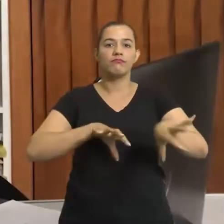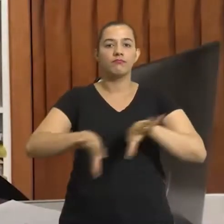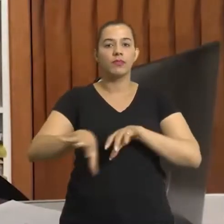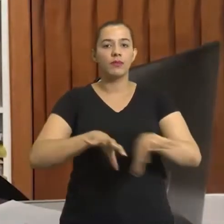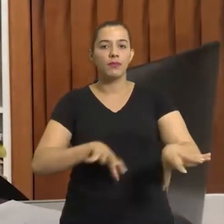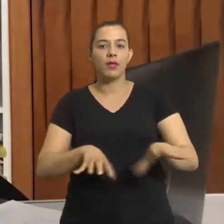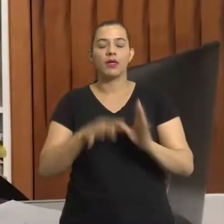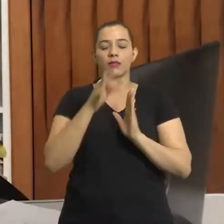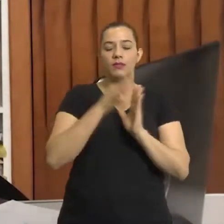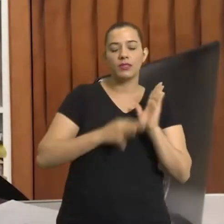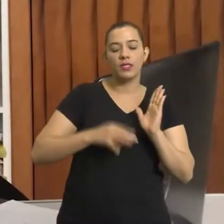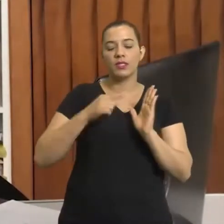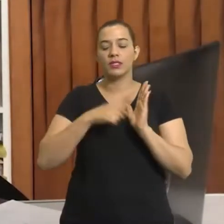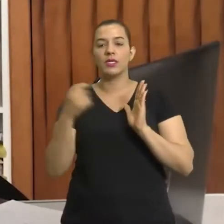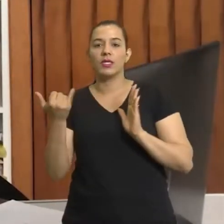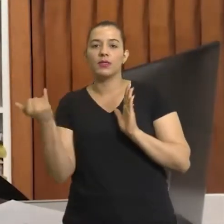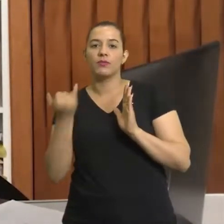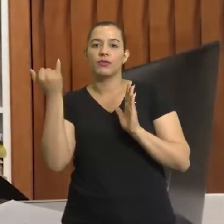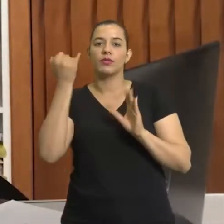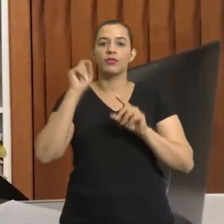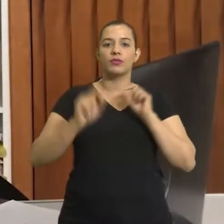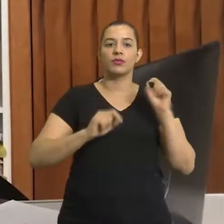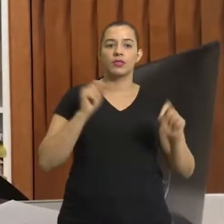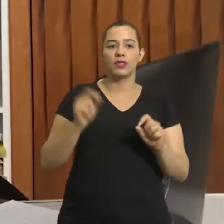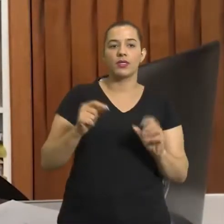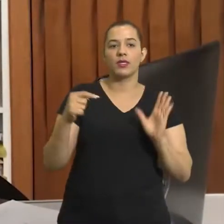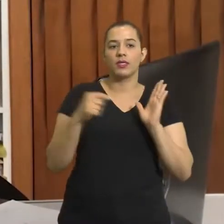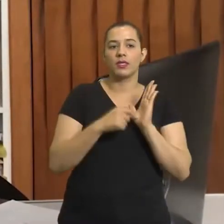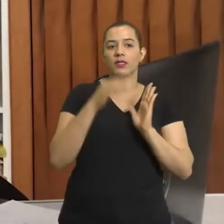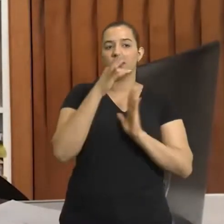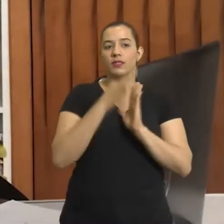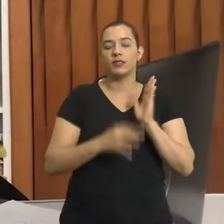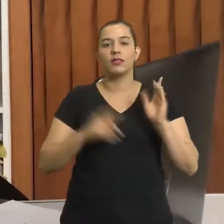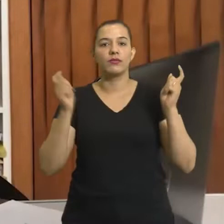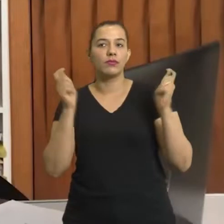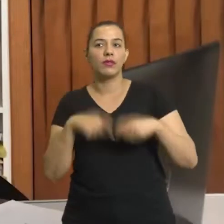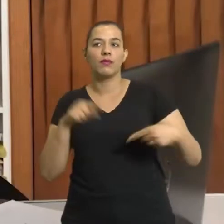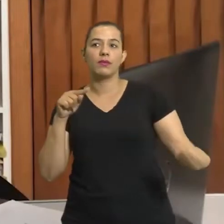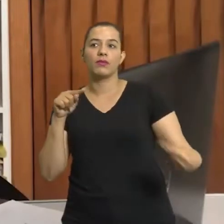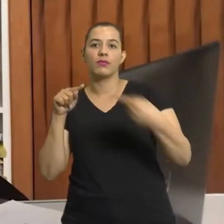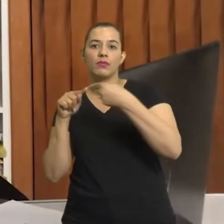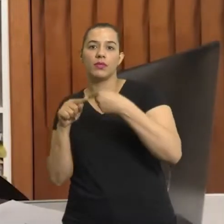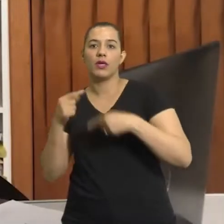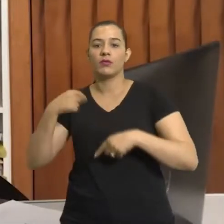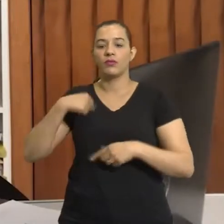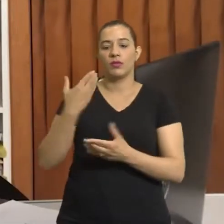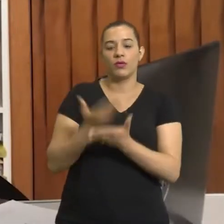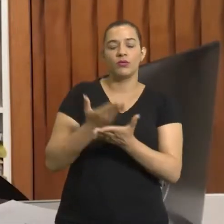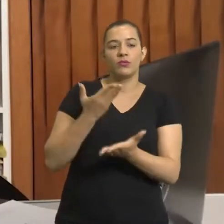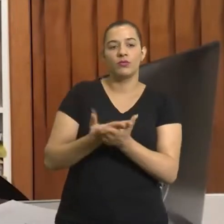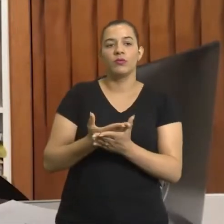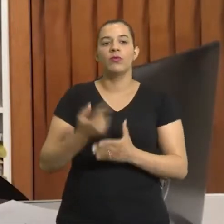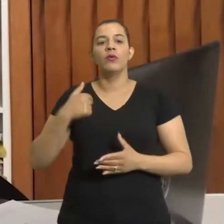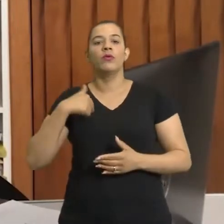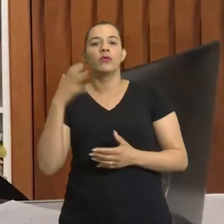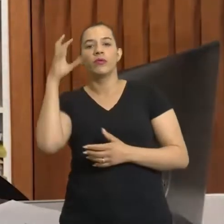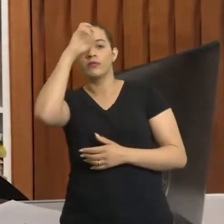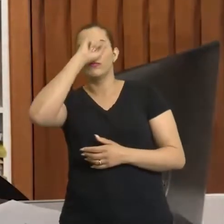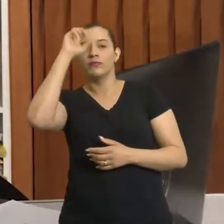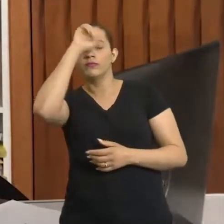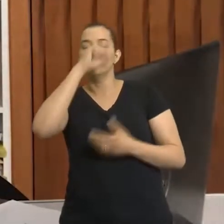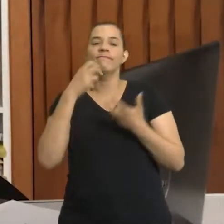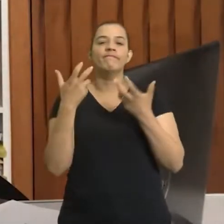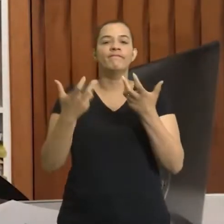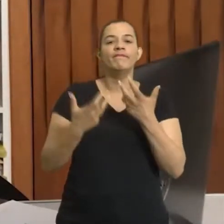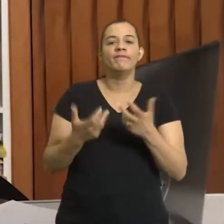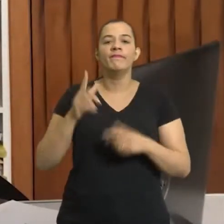que nesse texto me interessa? O que nesse texto eu consigo relacionar com aquilo que eu estou estudando, com aquilo que eu quero aprender